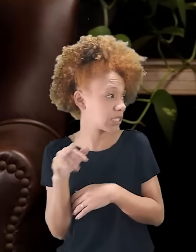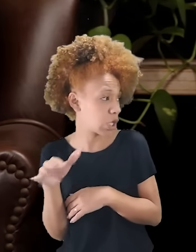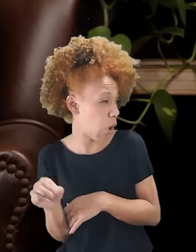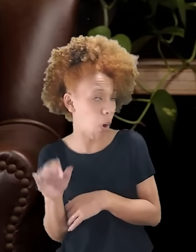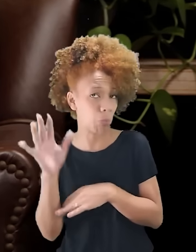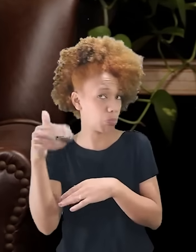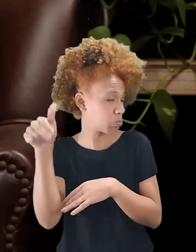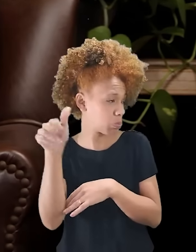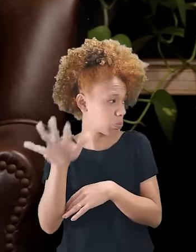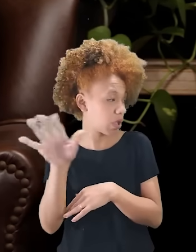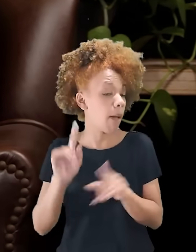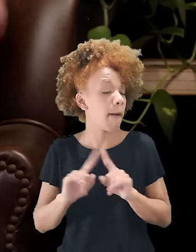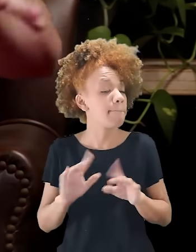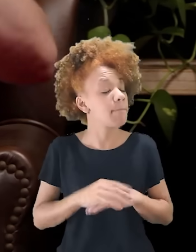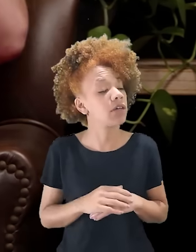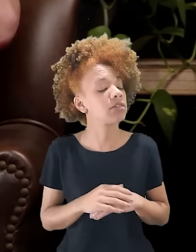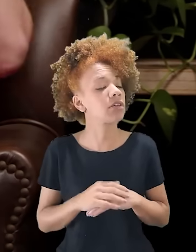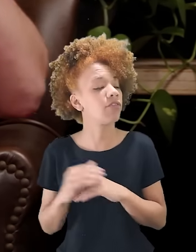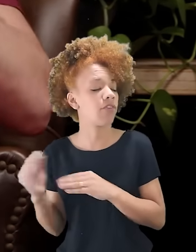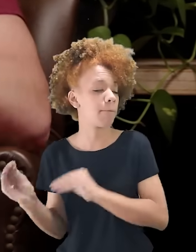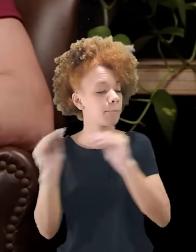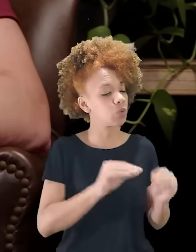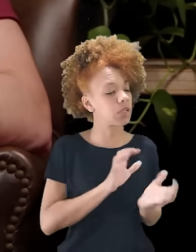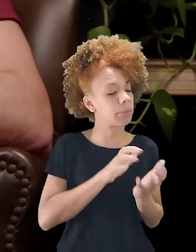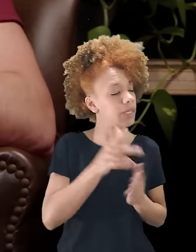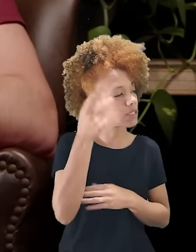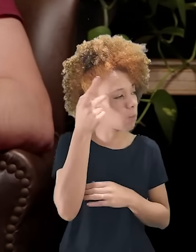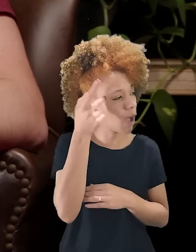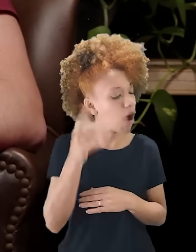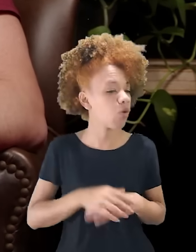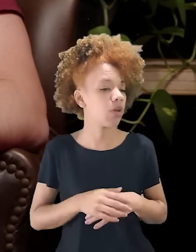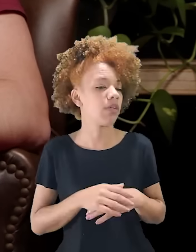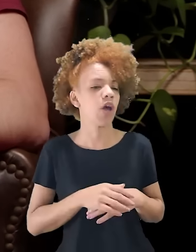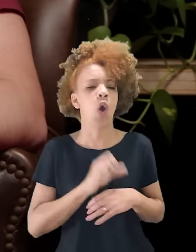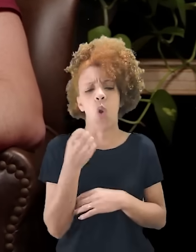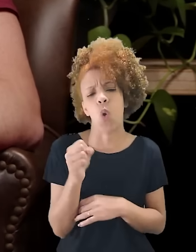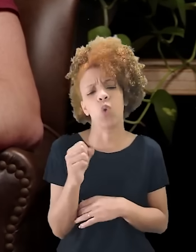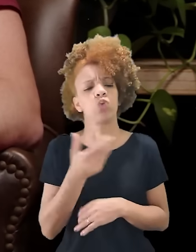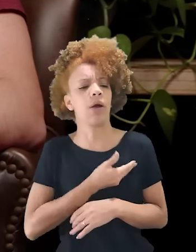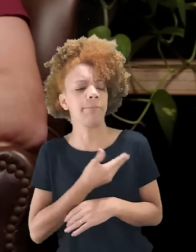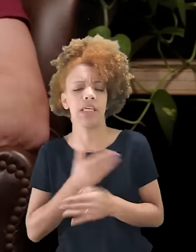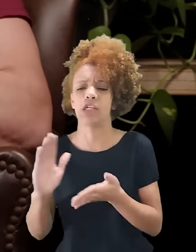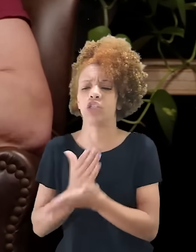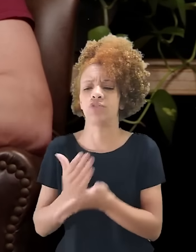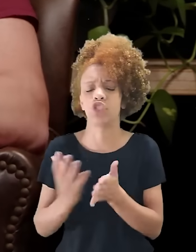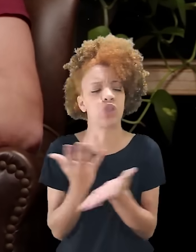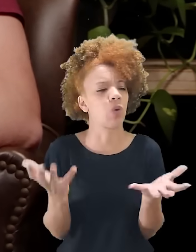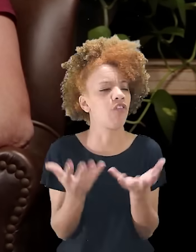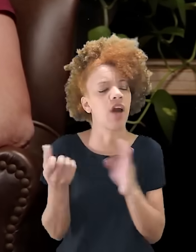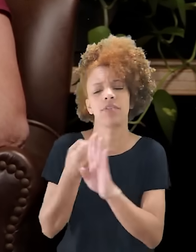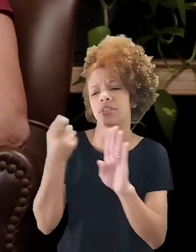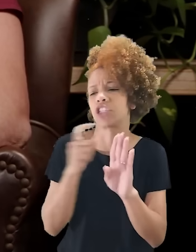ela vinha para São Paulo que é onde é o grande centro sim sei lá de modelos do Brasil ela ficava numa casa ela e mais oito amigas dividindo um alface com a